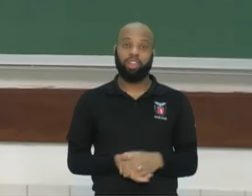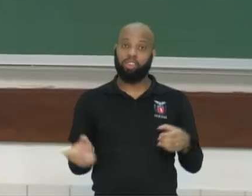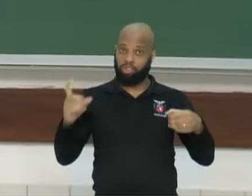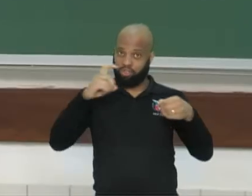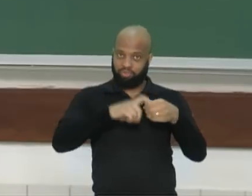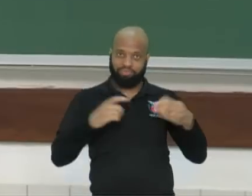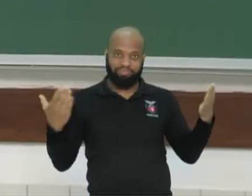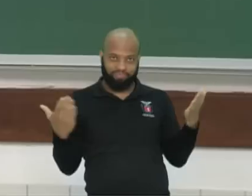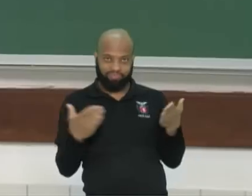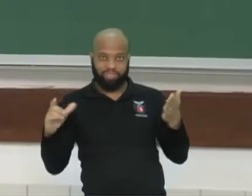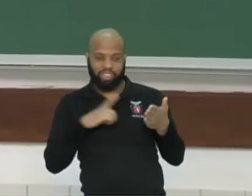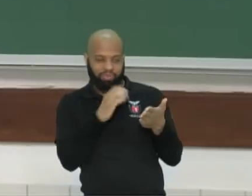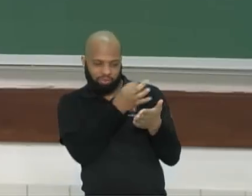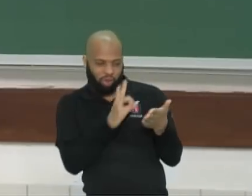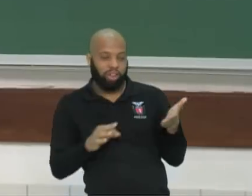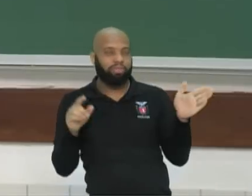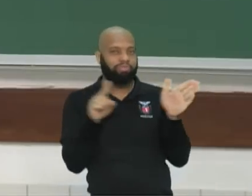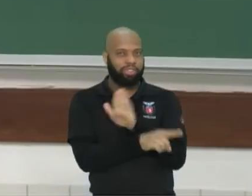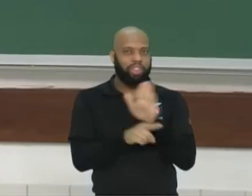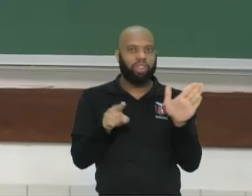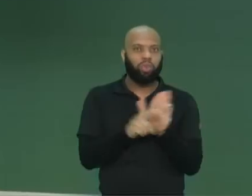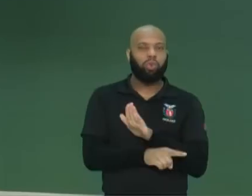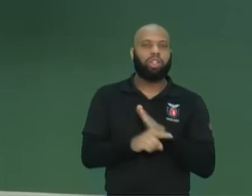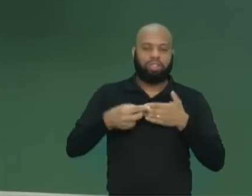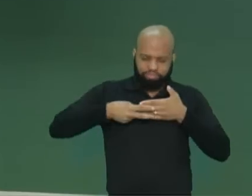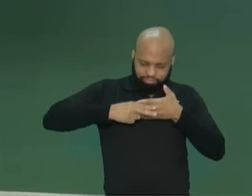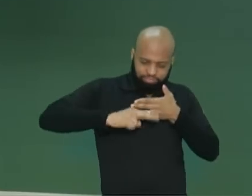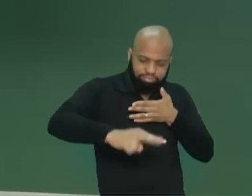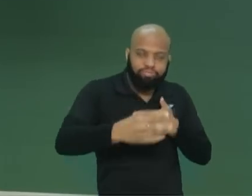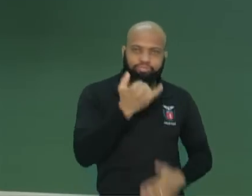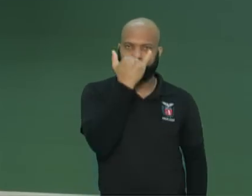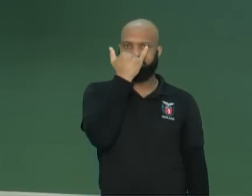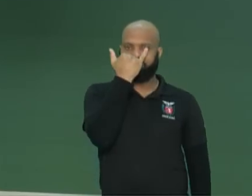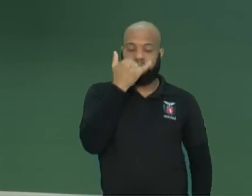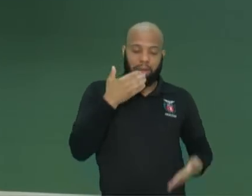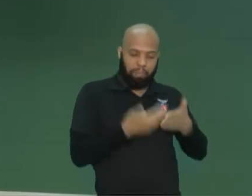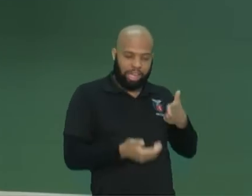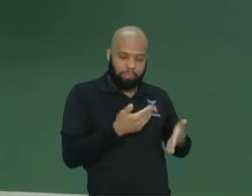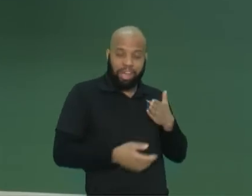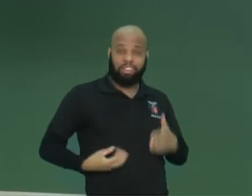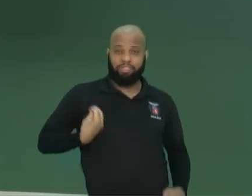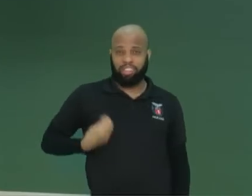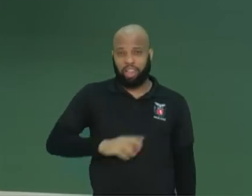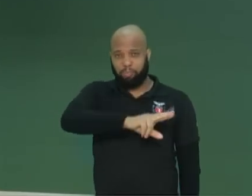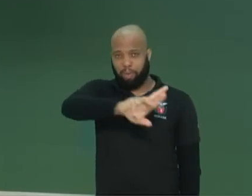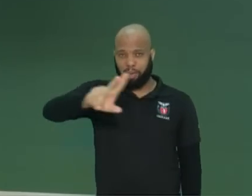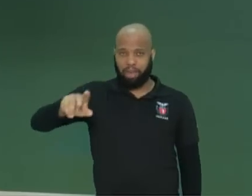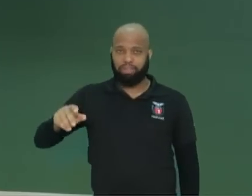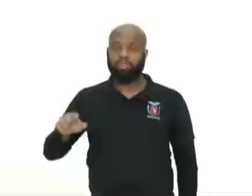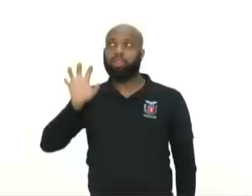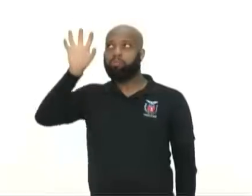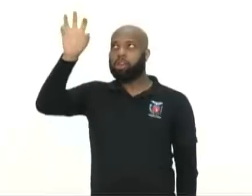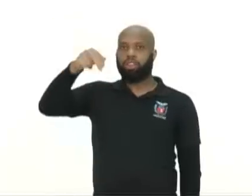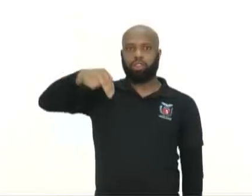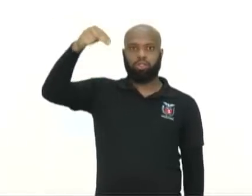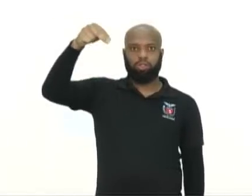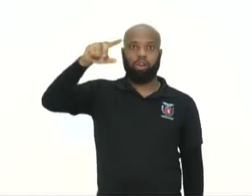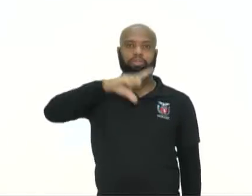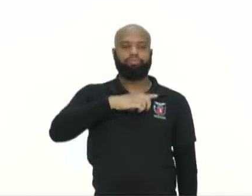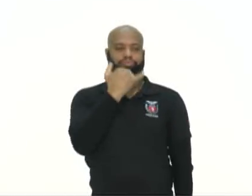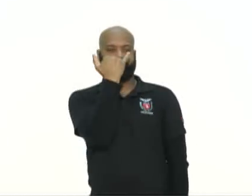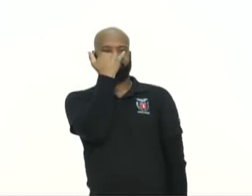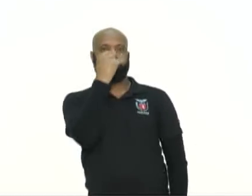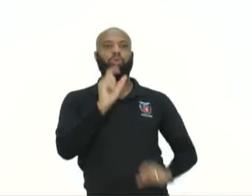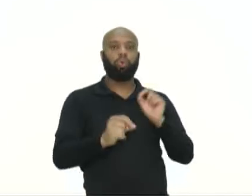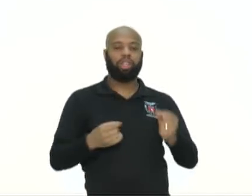Voltamos então ali com a correção do exercício, né? Consequências da perda da biodiversidade para a região norte. Afeta a qualidade de